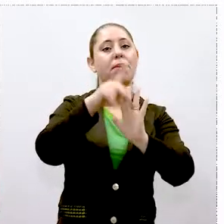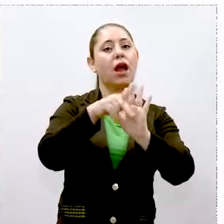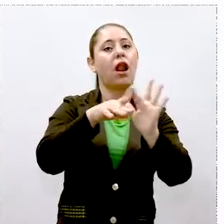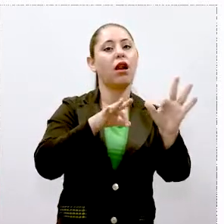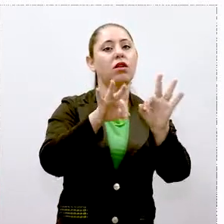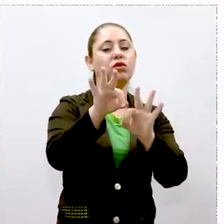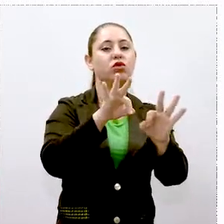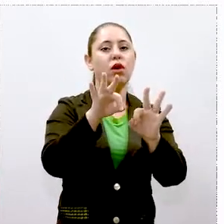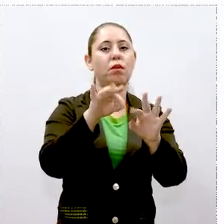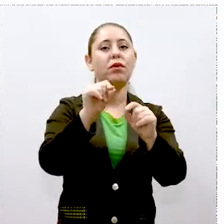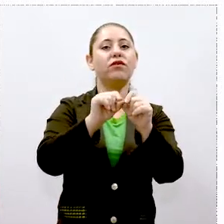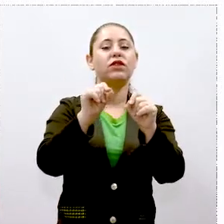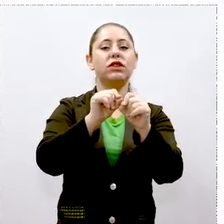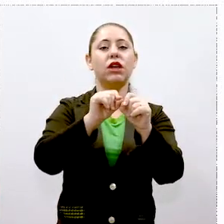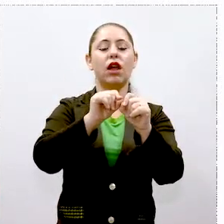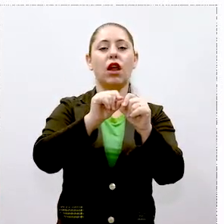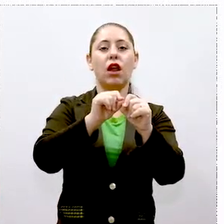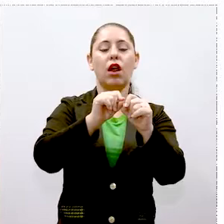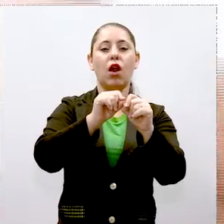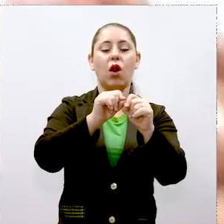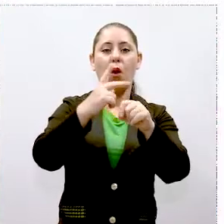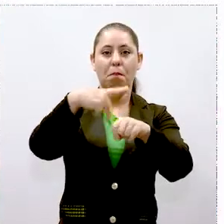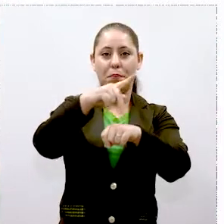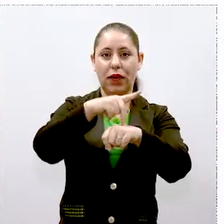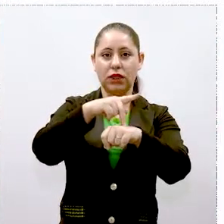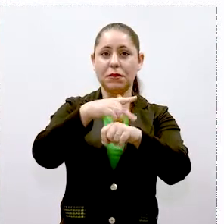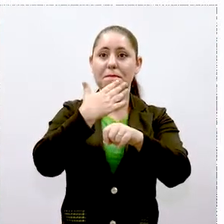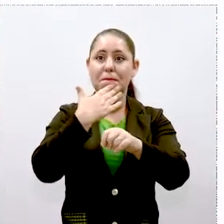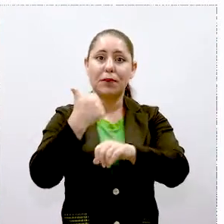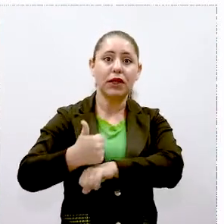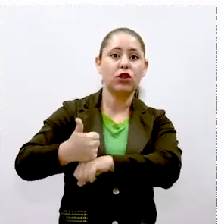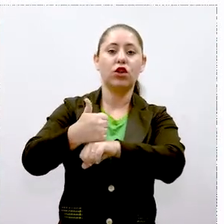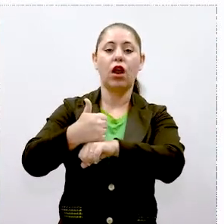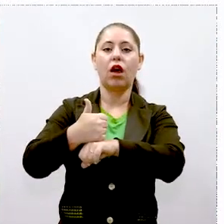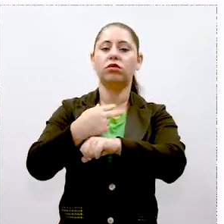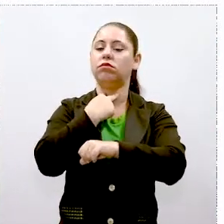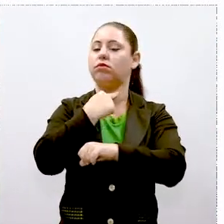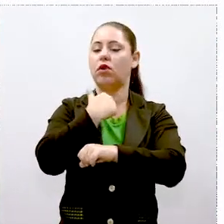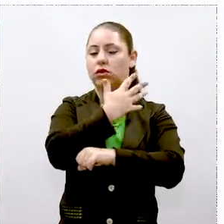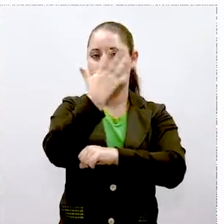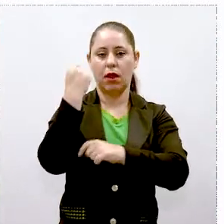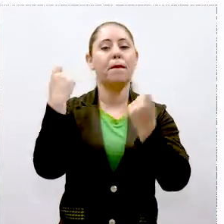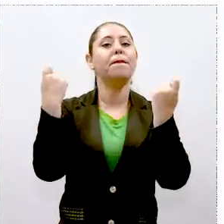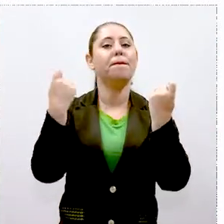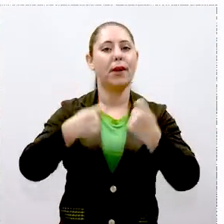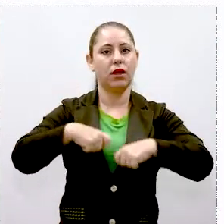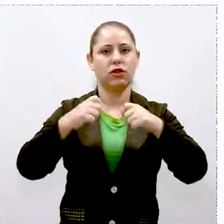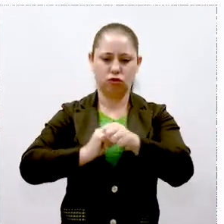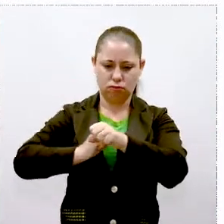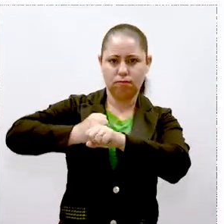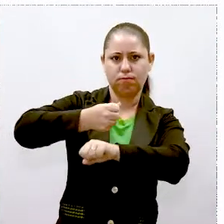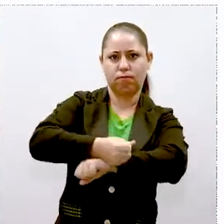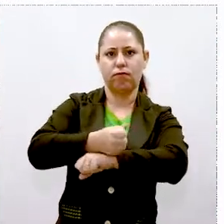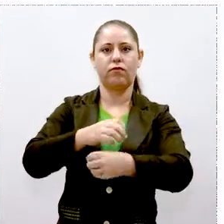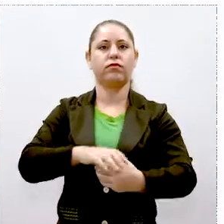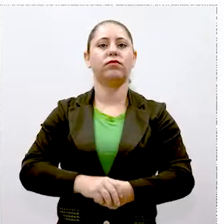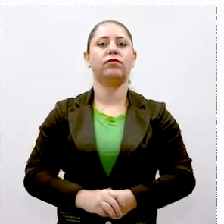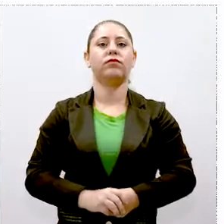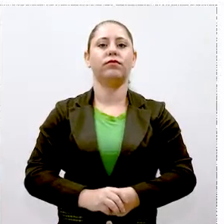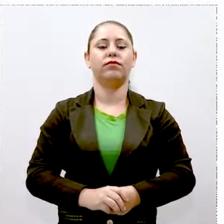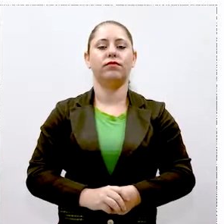de planejamento para desviar o país do abismo não podem ser esquecidos e precisam